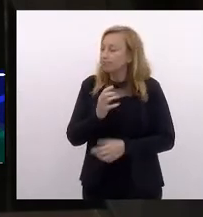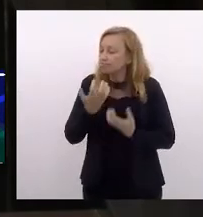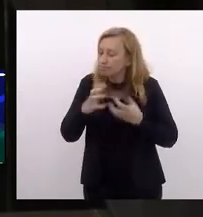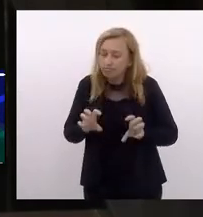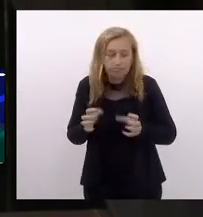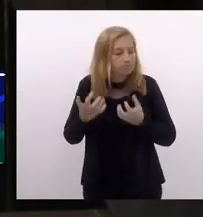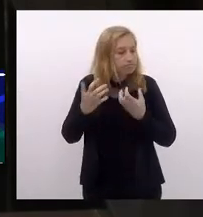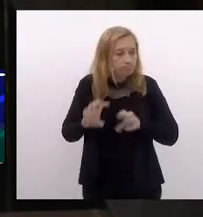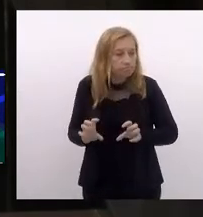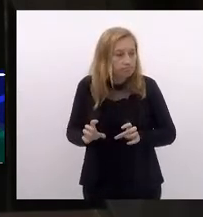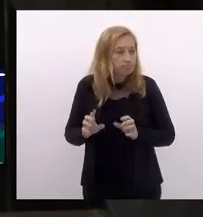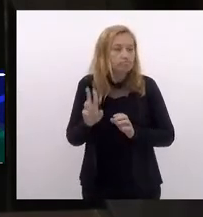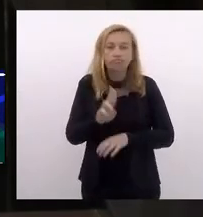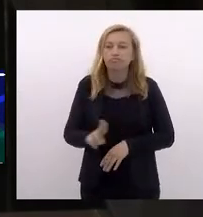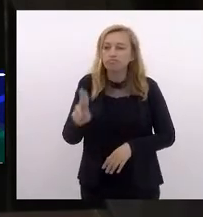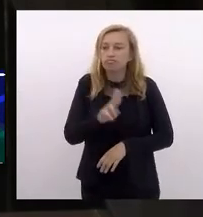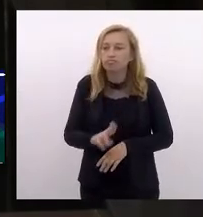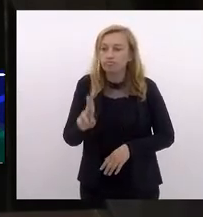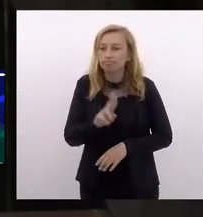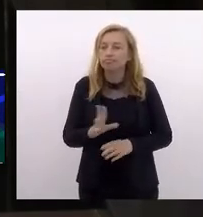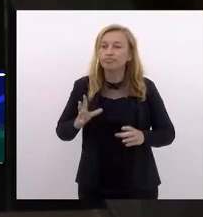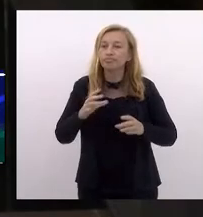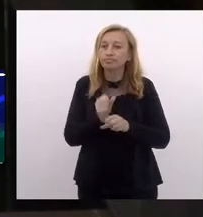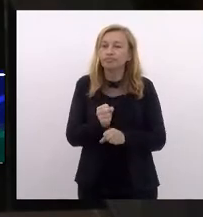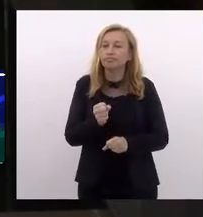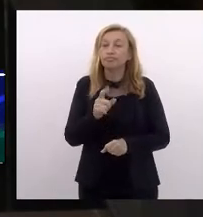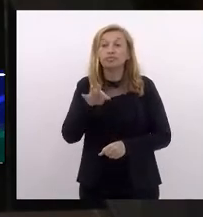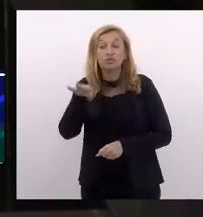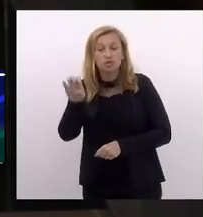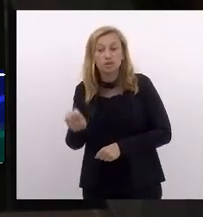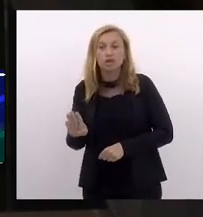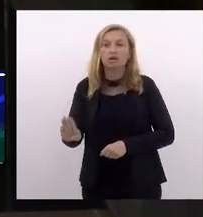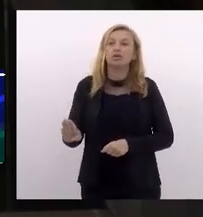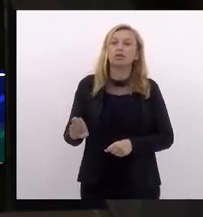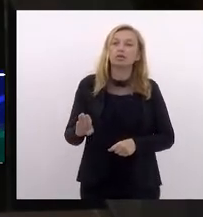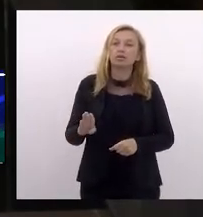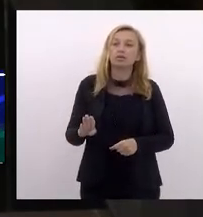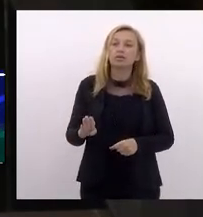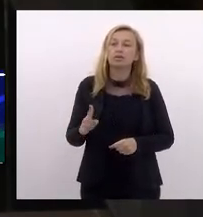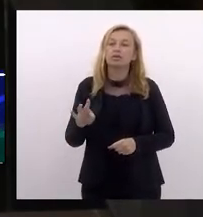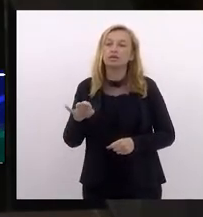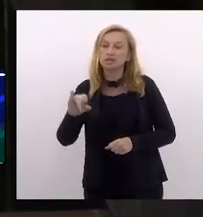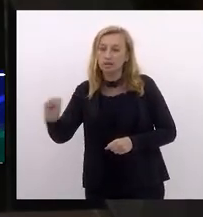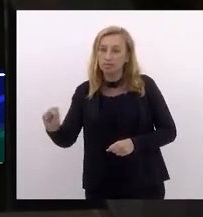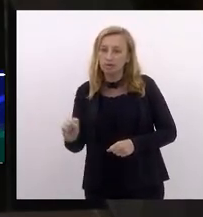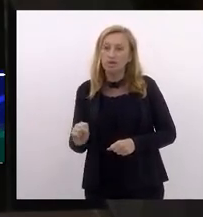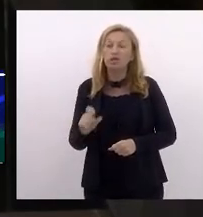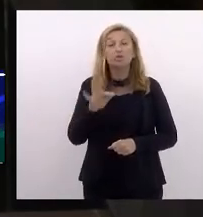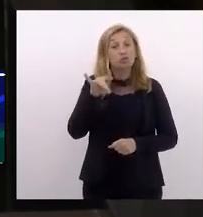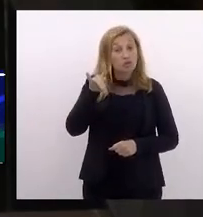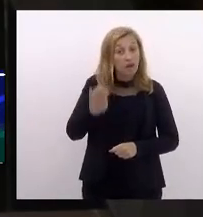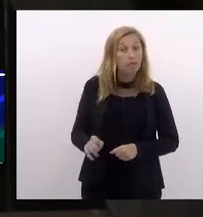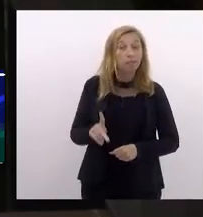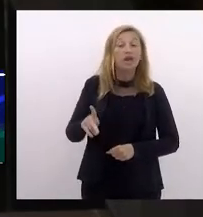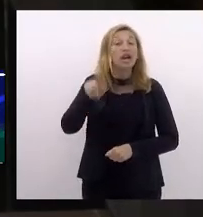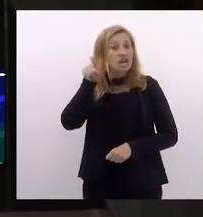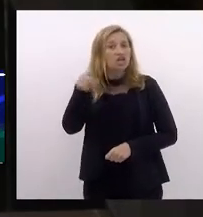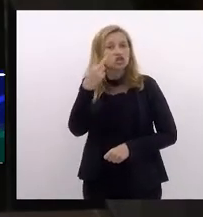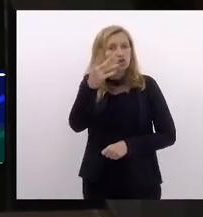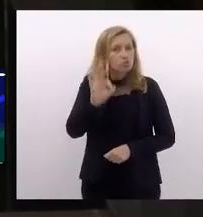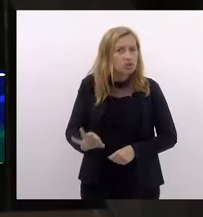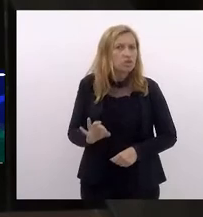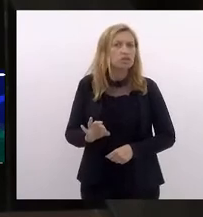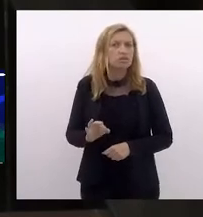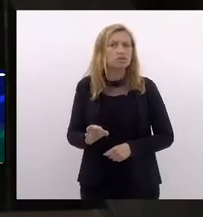e não não contabilizar na base de cálculo do fundeb as receitas do adicional de ICMS do Vectra aqueles dois por